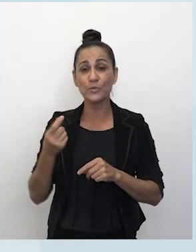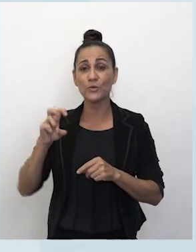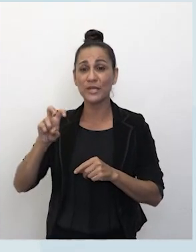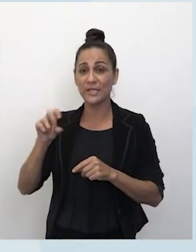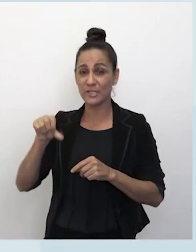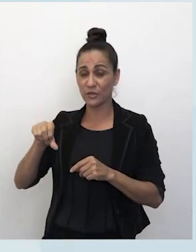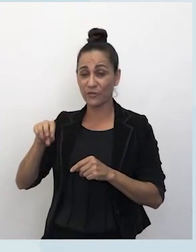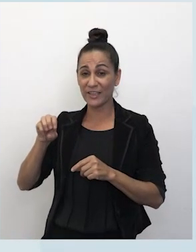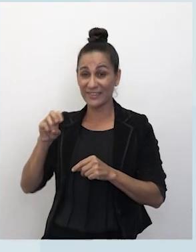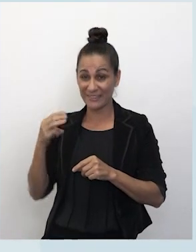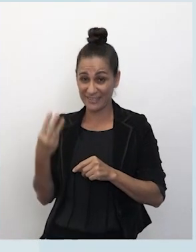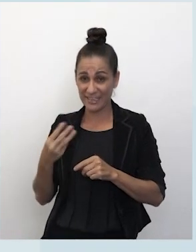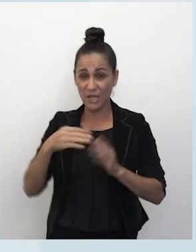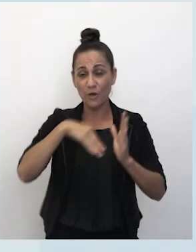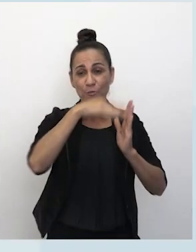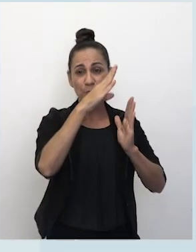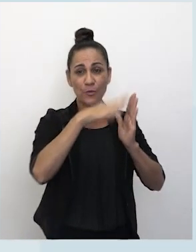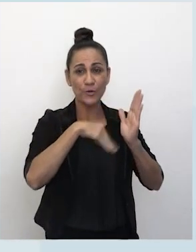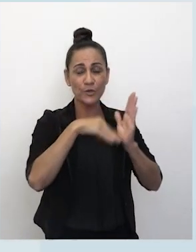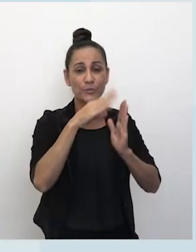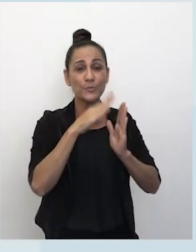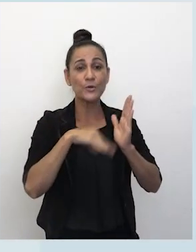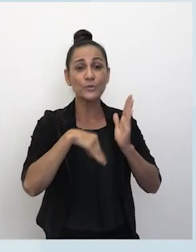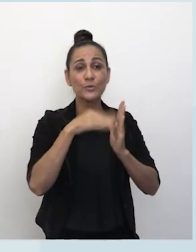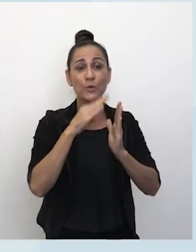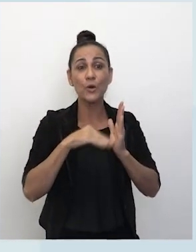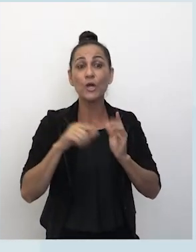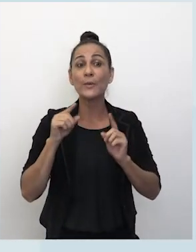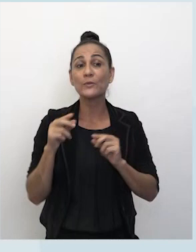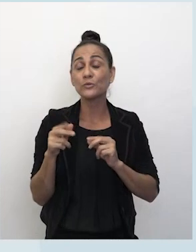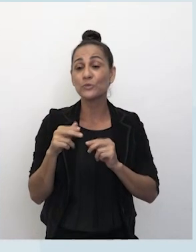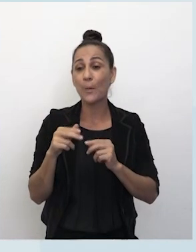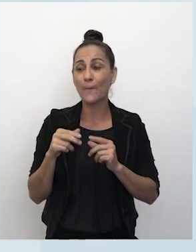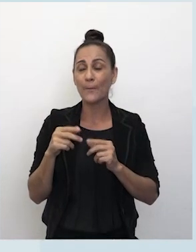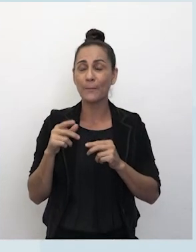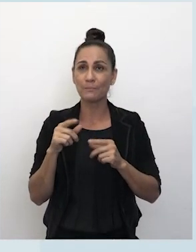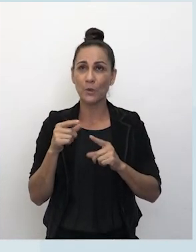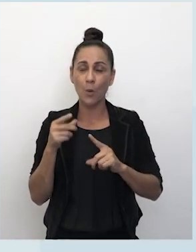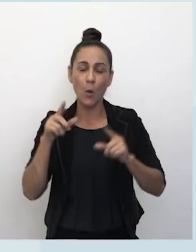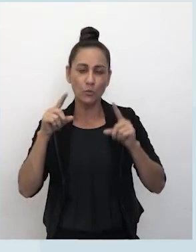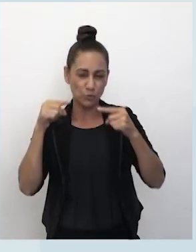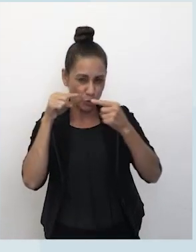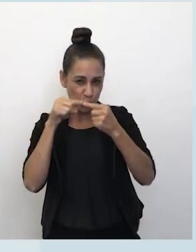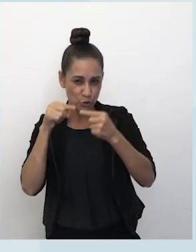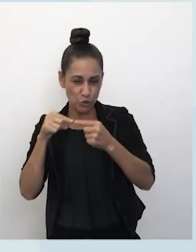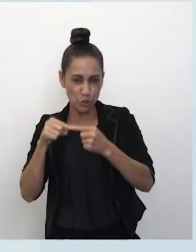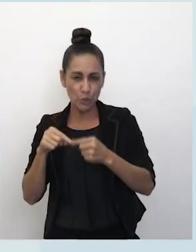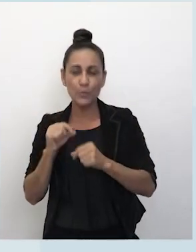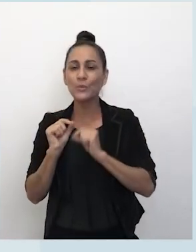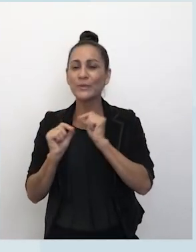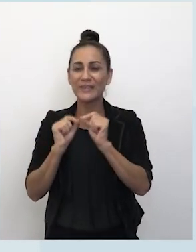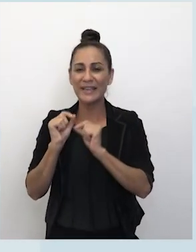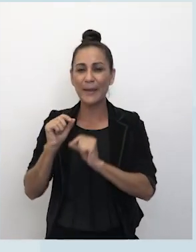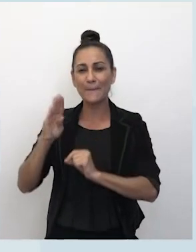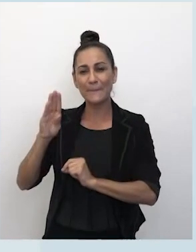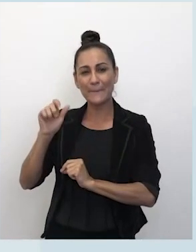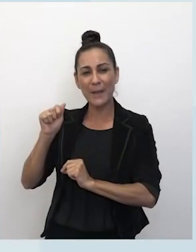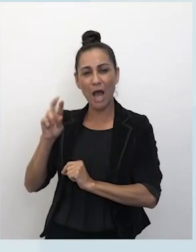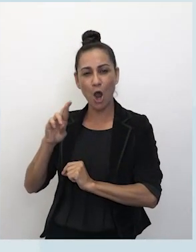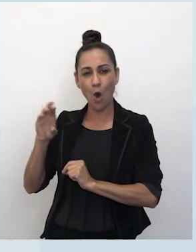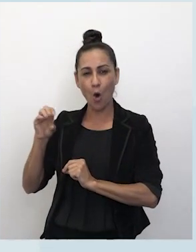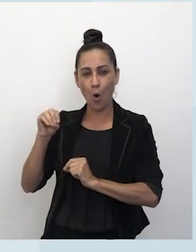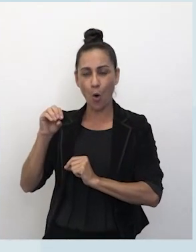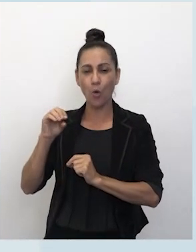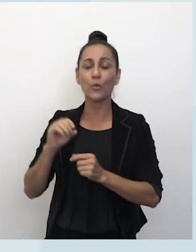uma pintora considerada aí do estilo do barroco, né? Essa corrente artística denominada barroco.